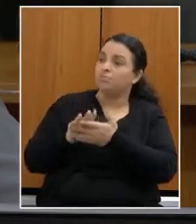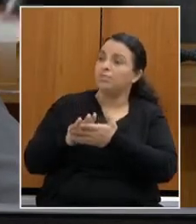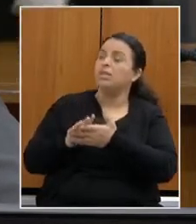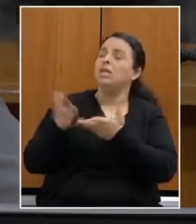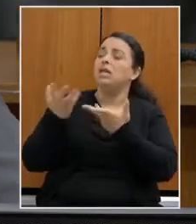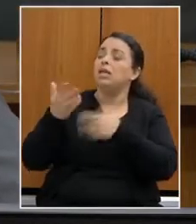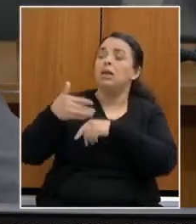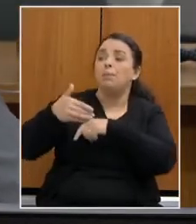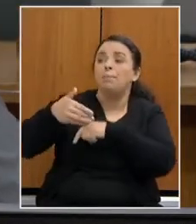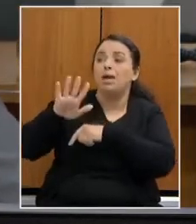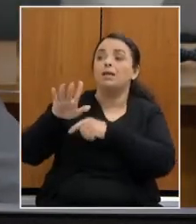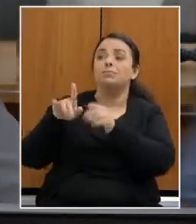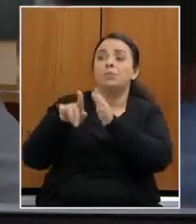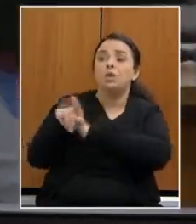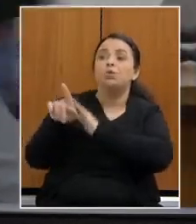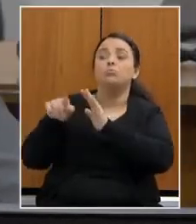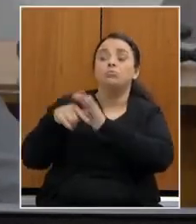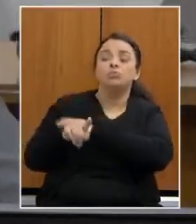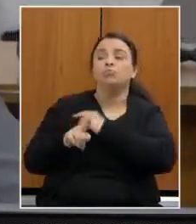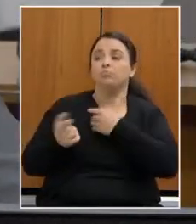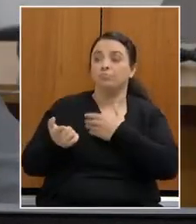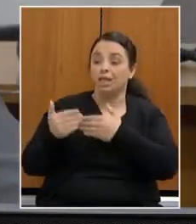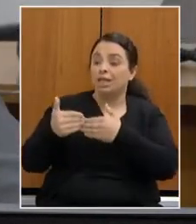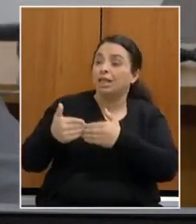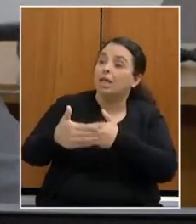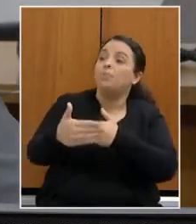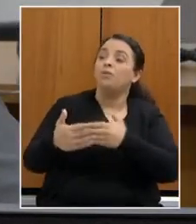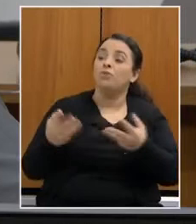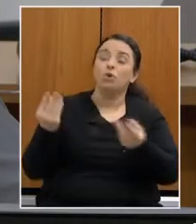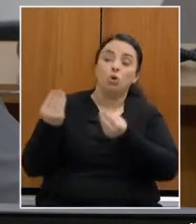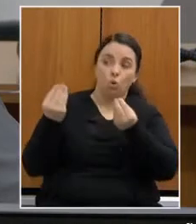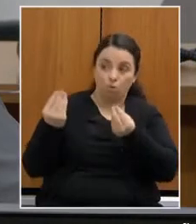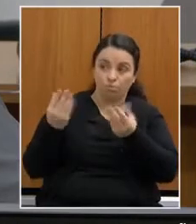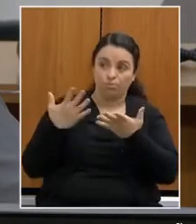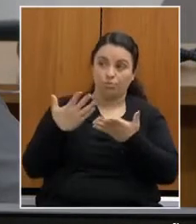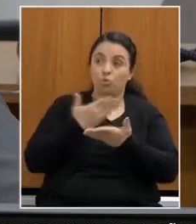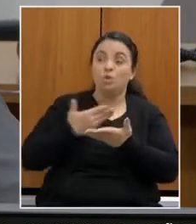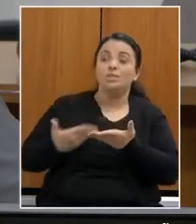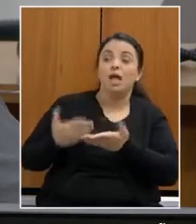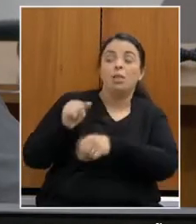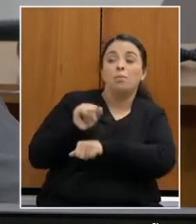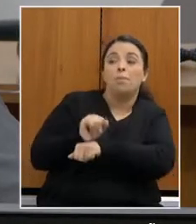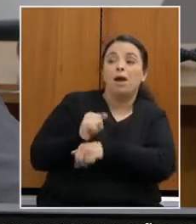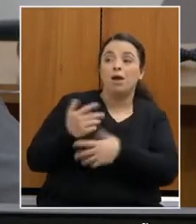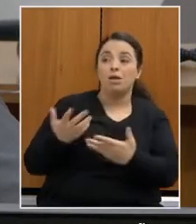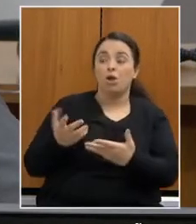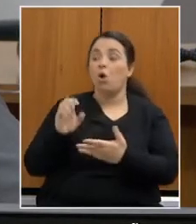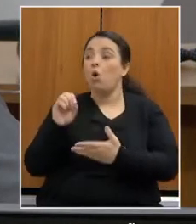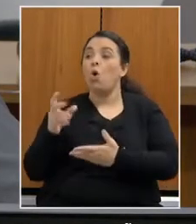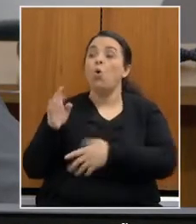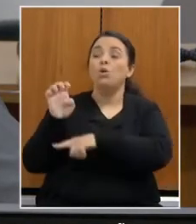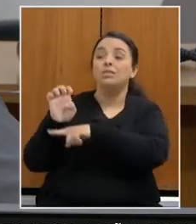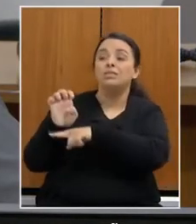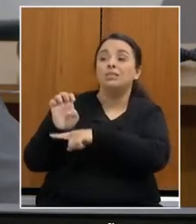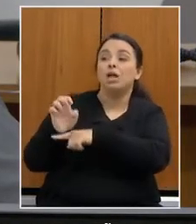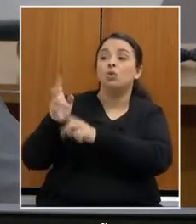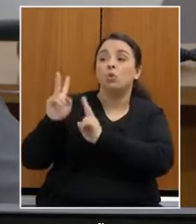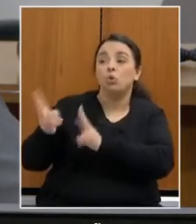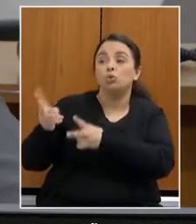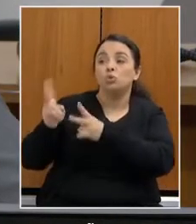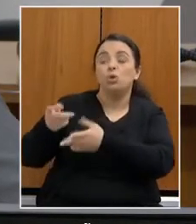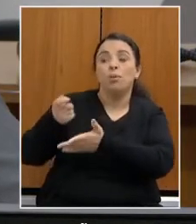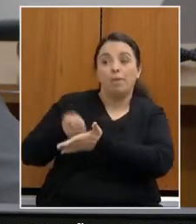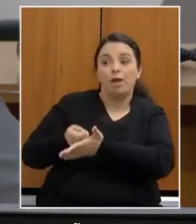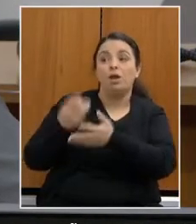adiante e daqui para frente como que vai ser o Estado para ou o Estado vai prosseguir também nesta ação